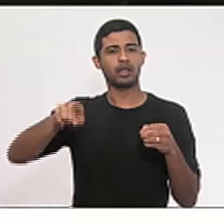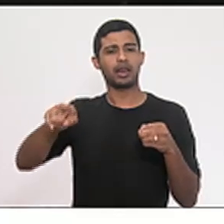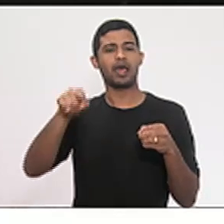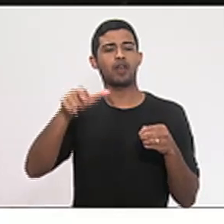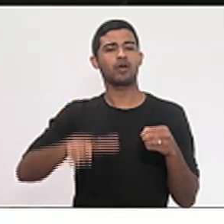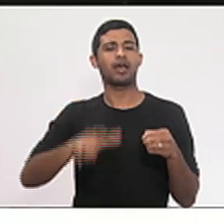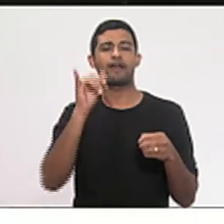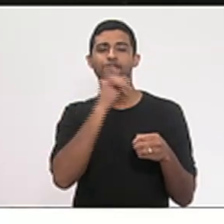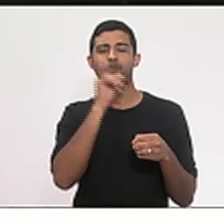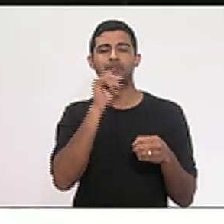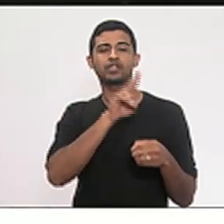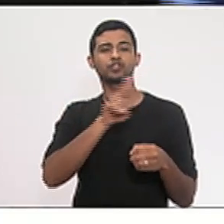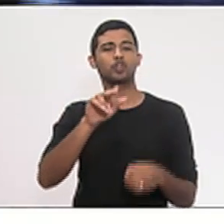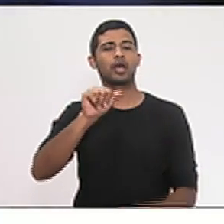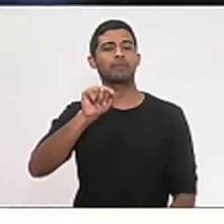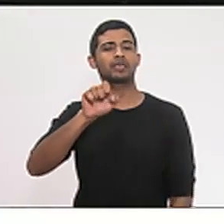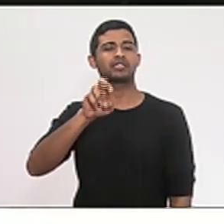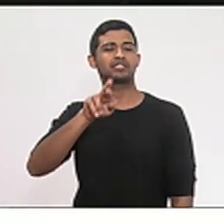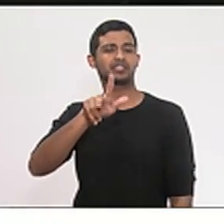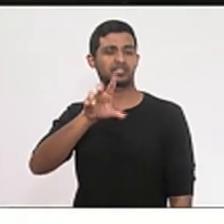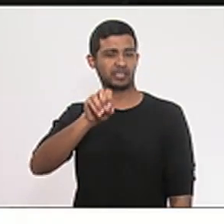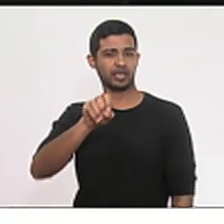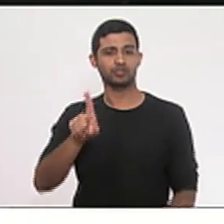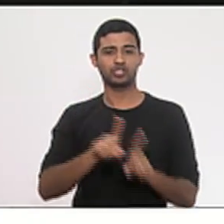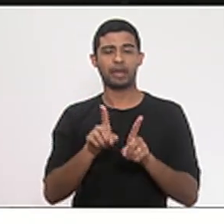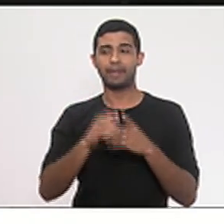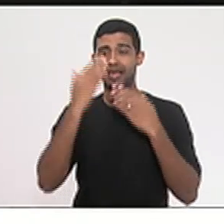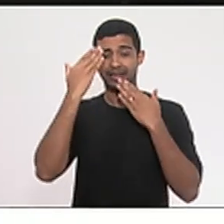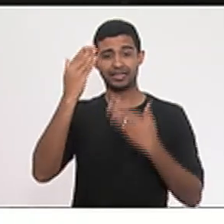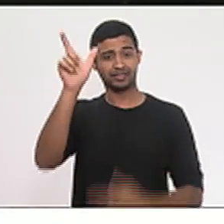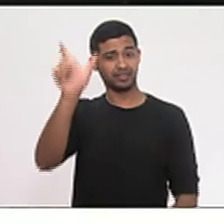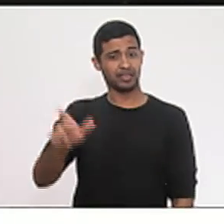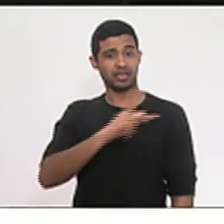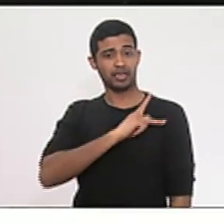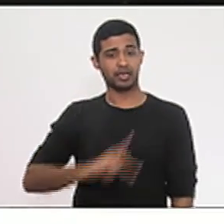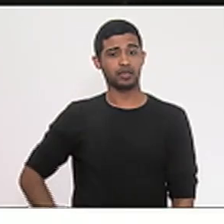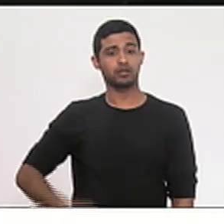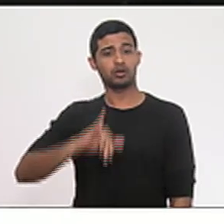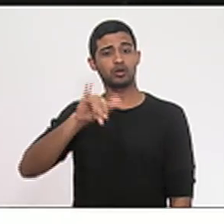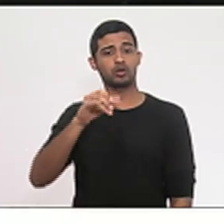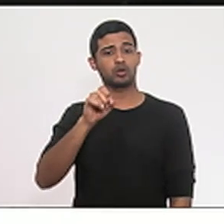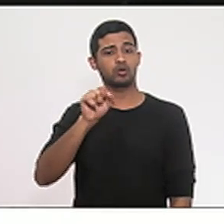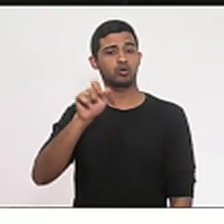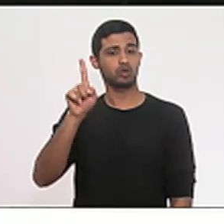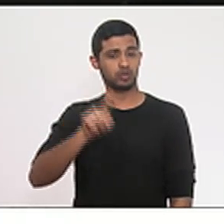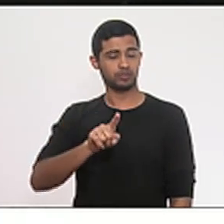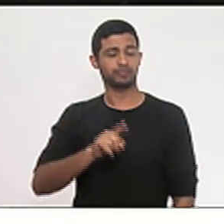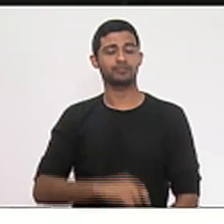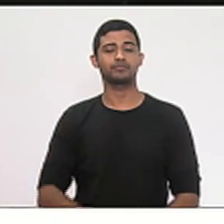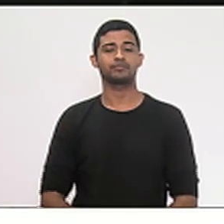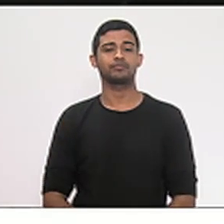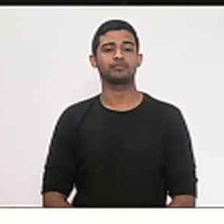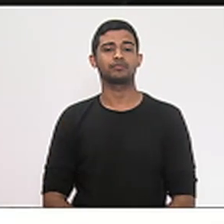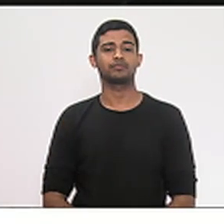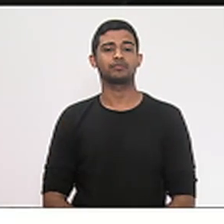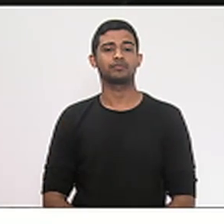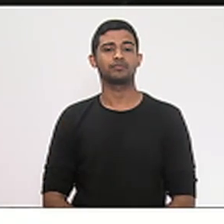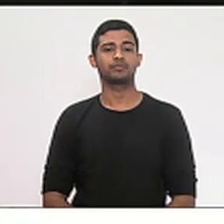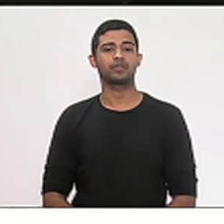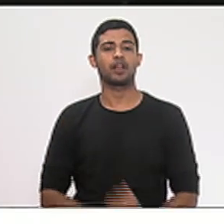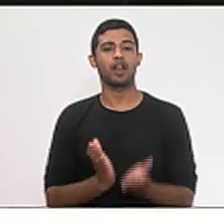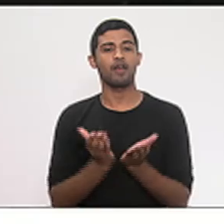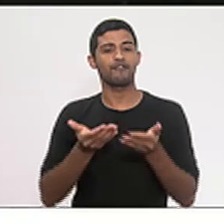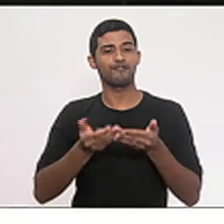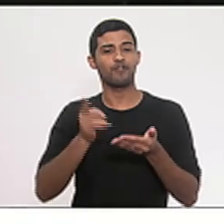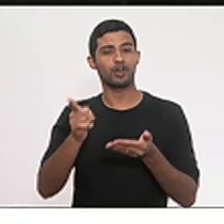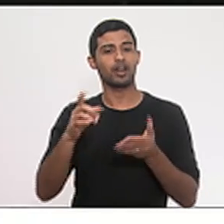Araújo. Agradecer também ao presidente, Dr. José de Aramateia, Fórum Fluminense de